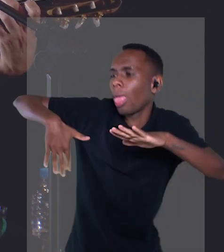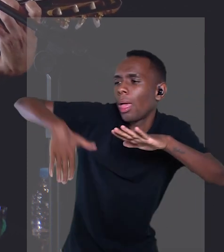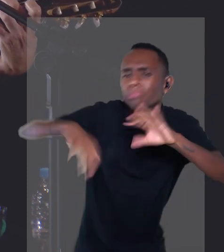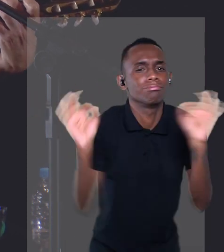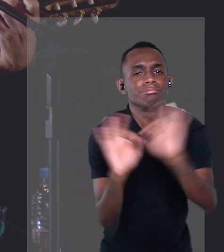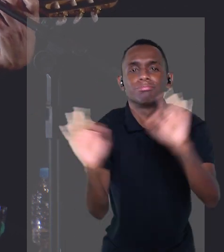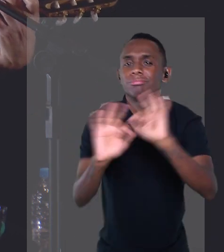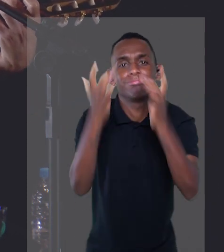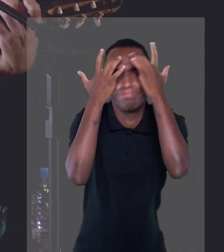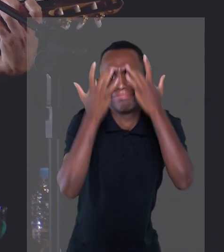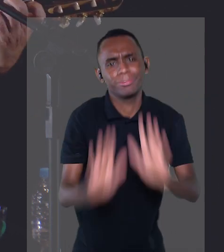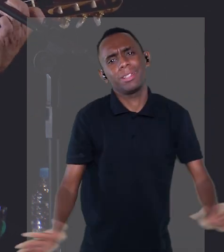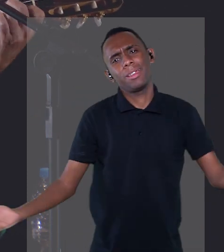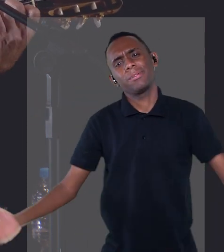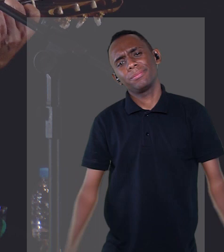nadar.